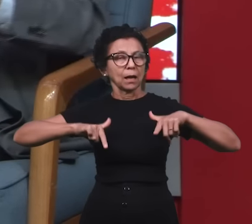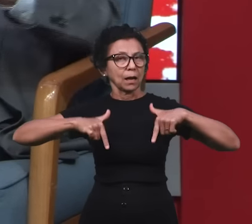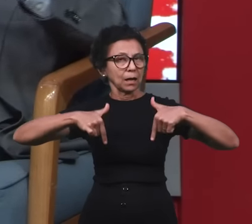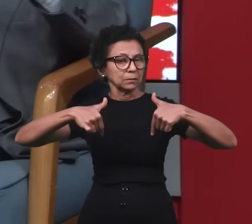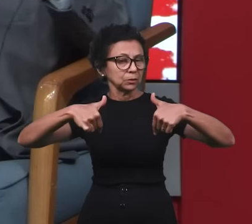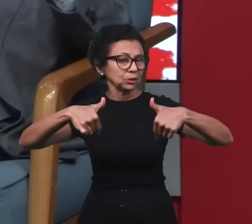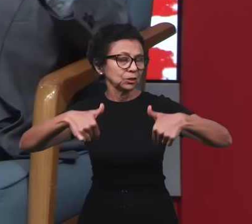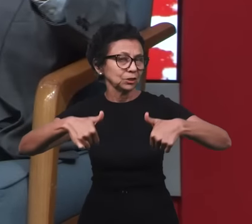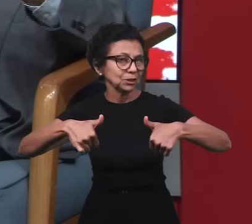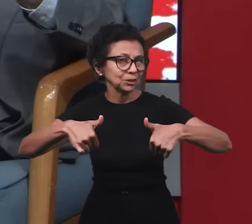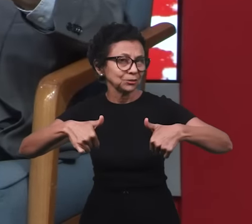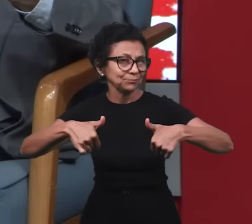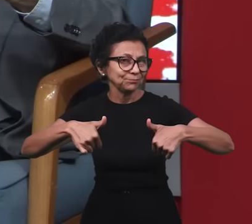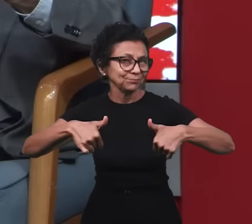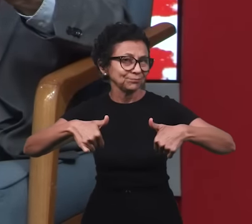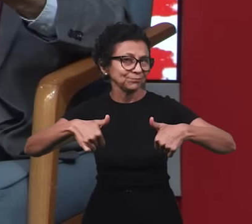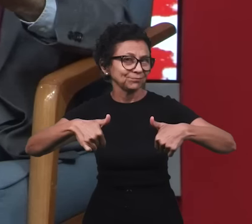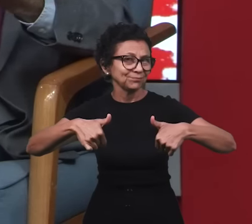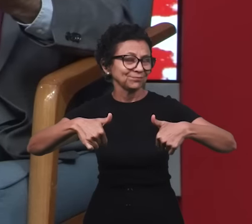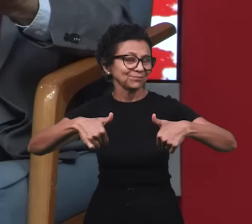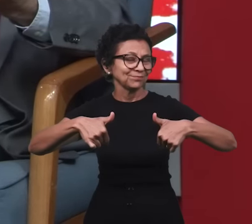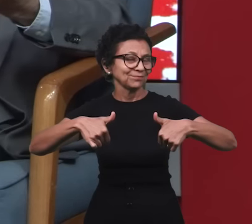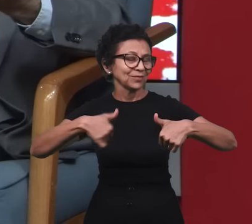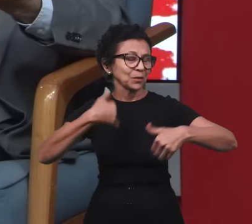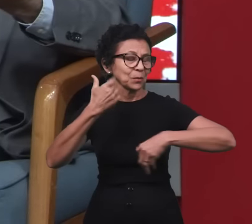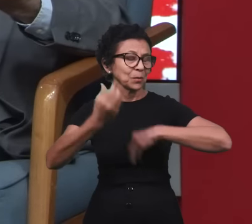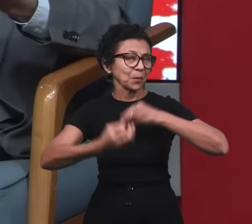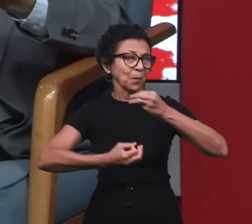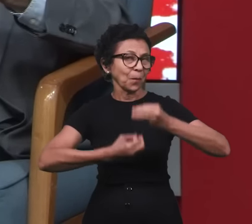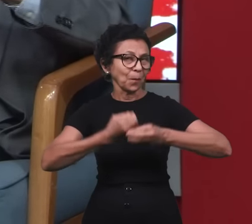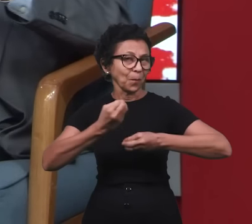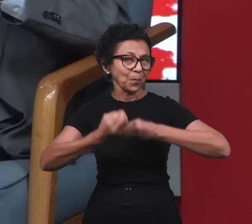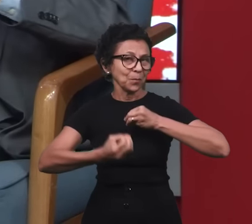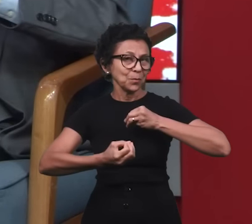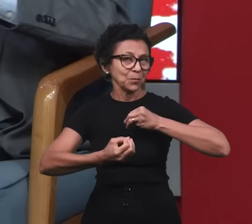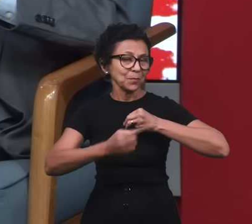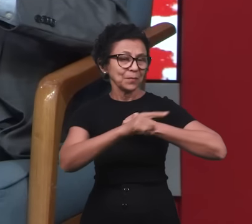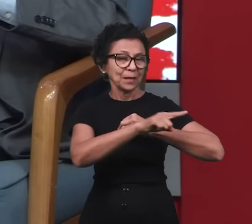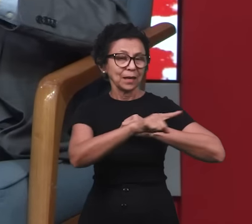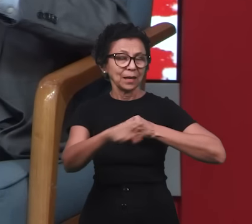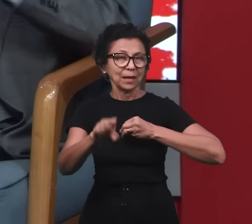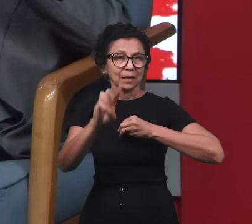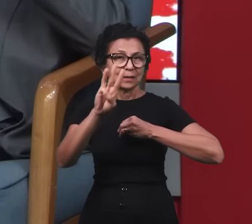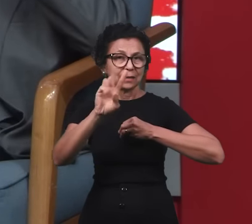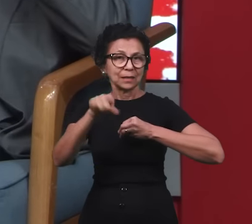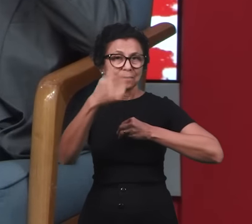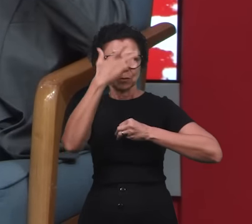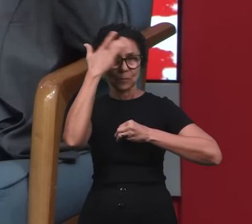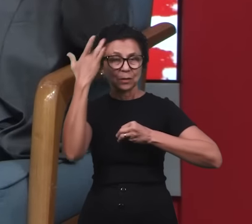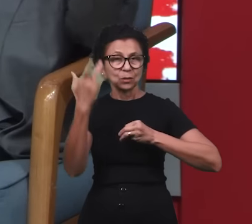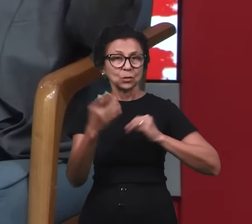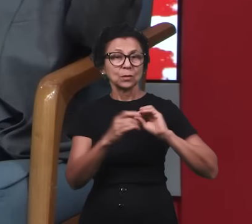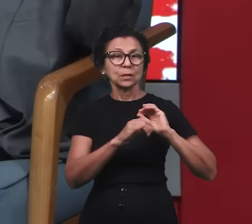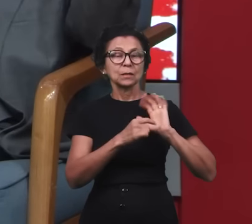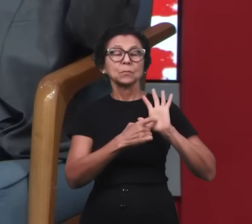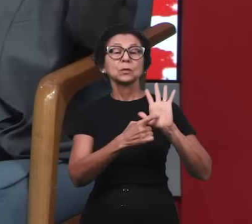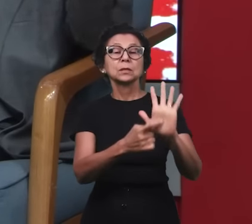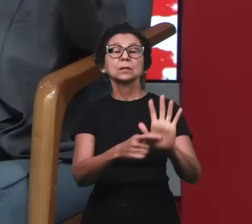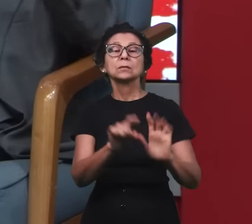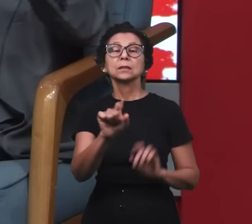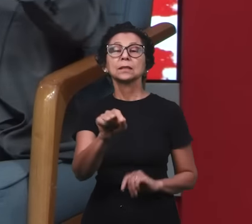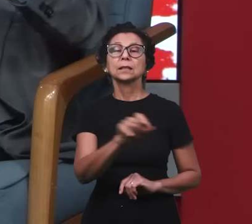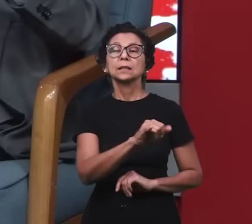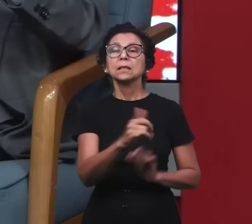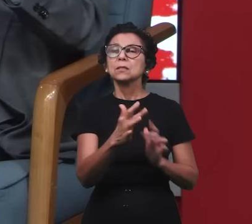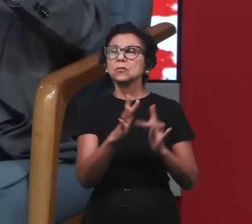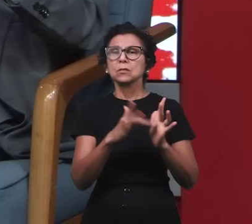forma? Revelando a todas aquelas 3.000 pessoas que Jesus estava vivo. Ora,